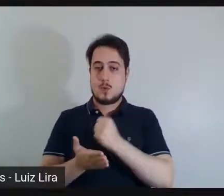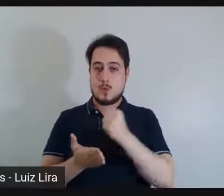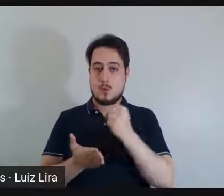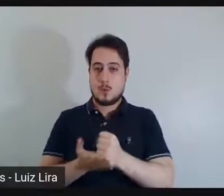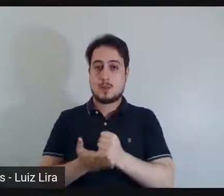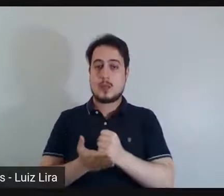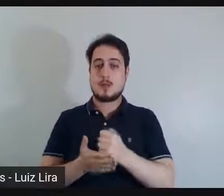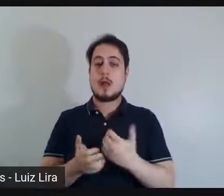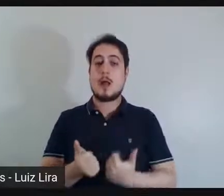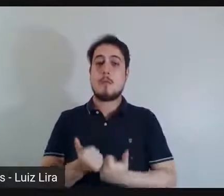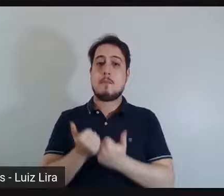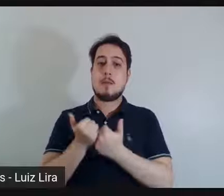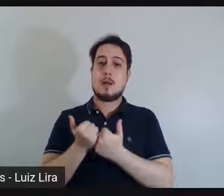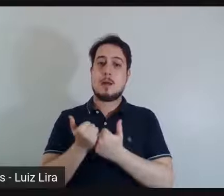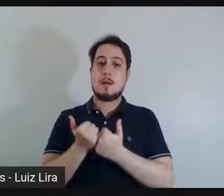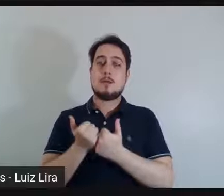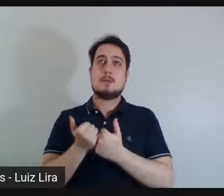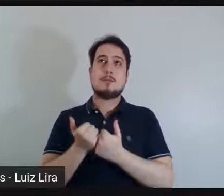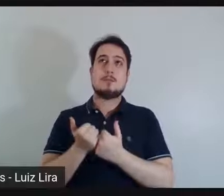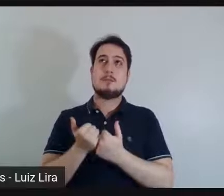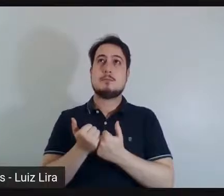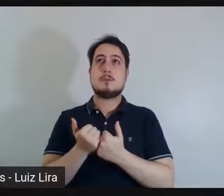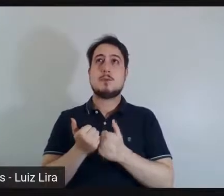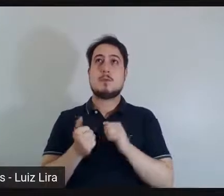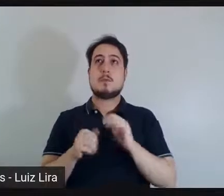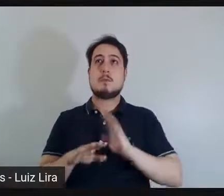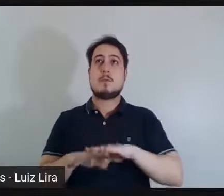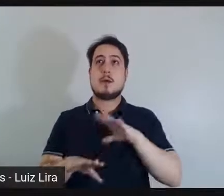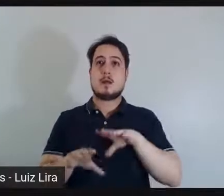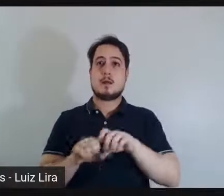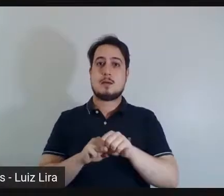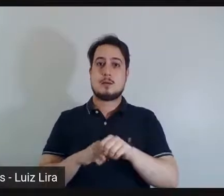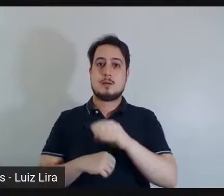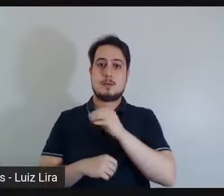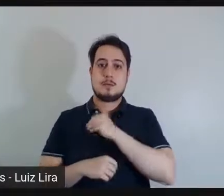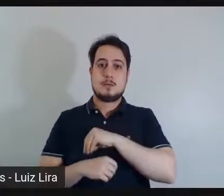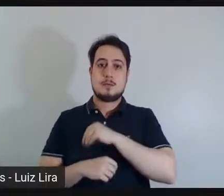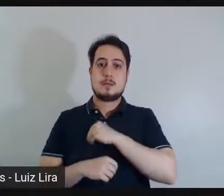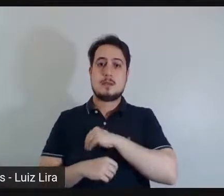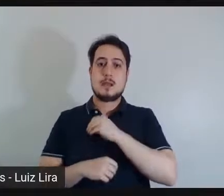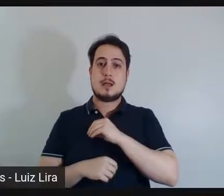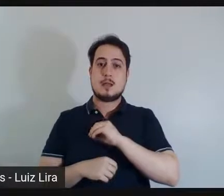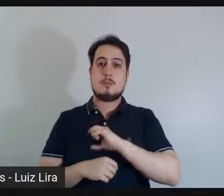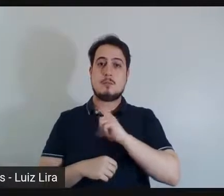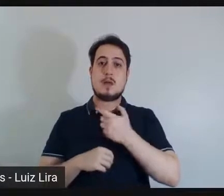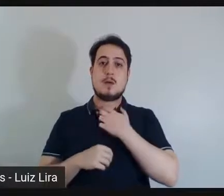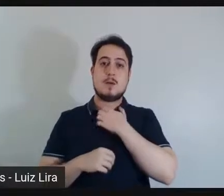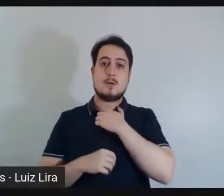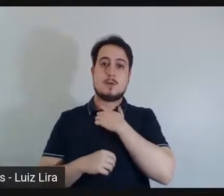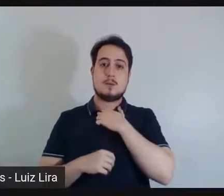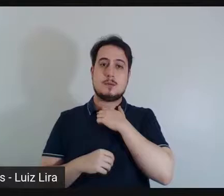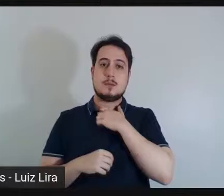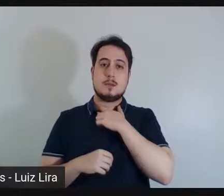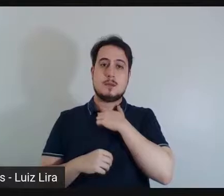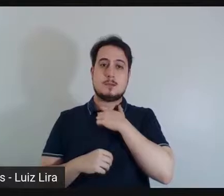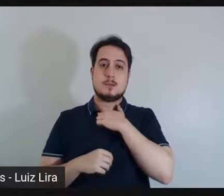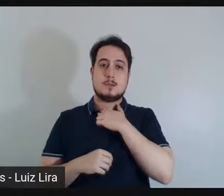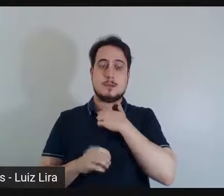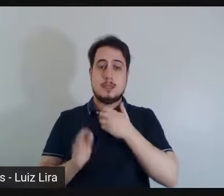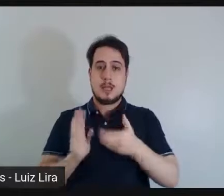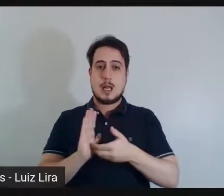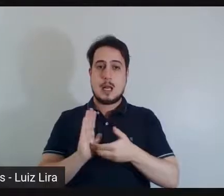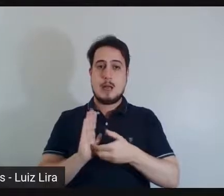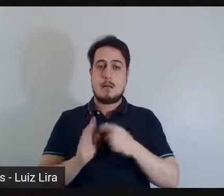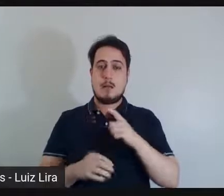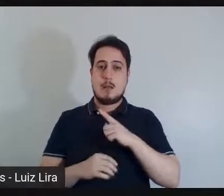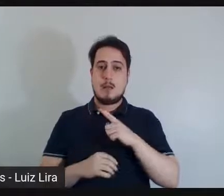mesmo, como você pega ele mais qualificado, você paga um salário maior. Você sabe disso, na Câmara deve ter isso. Então, eu